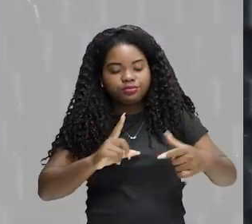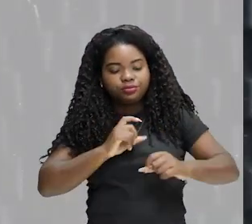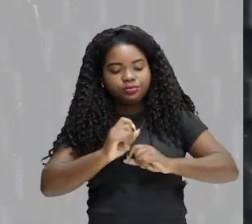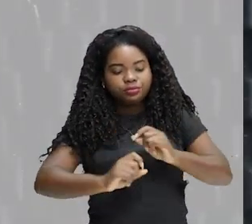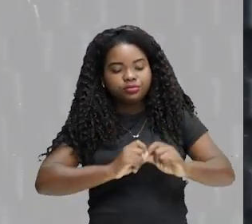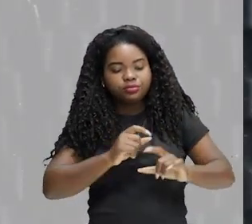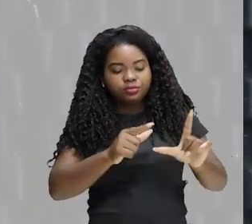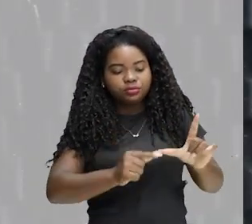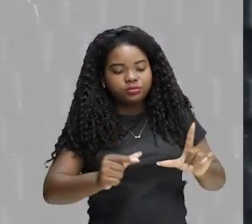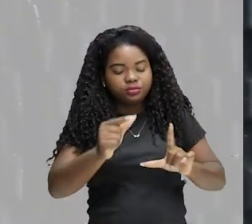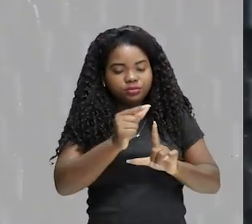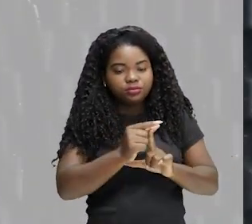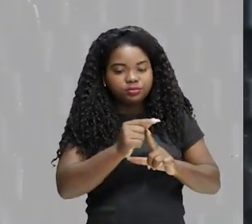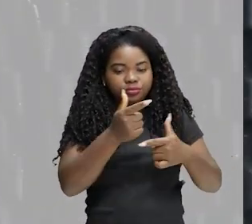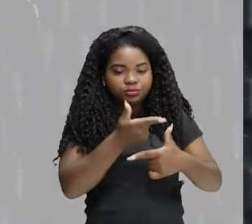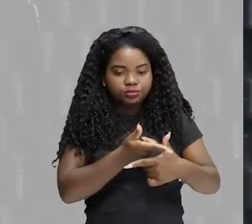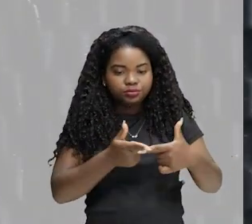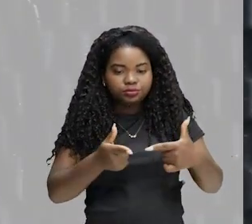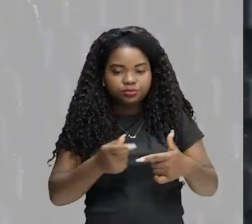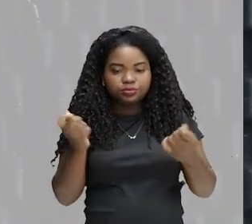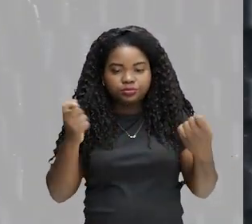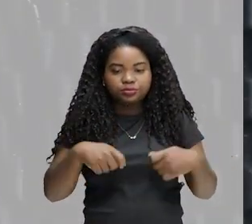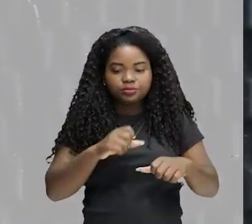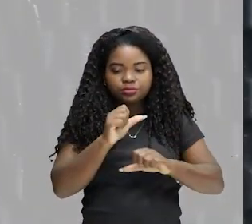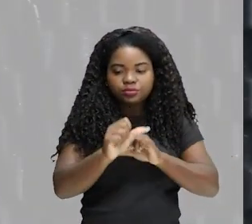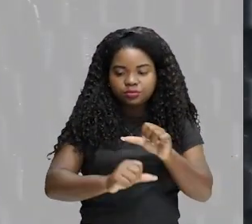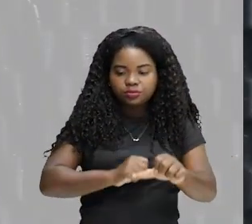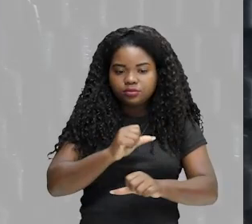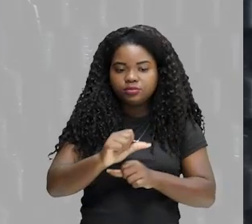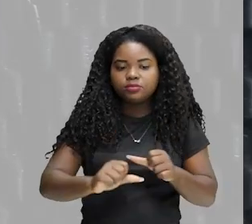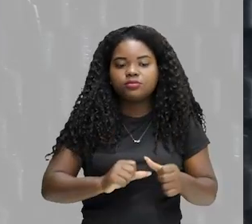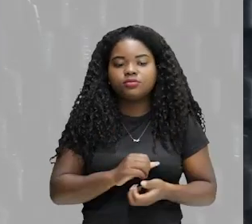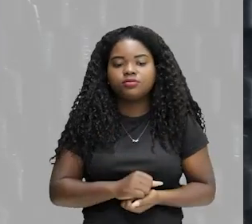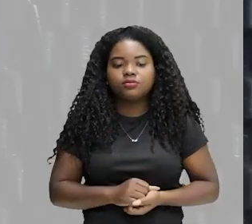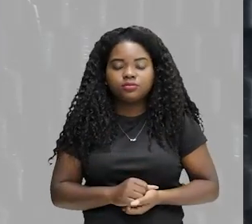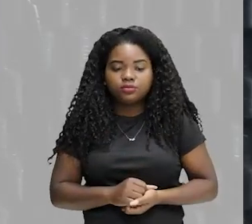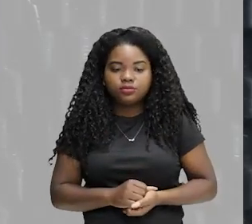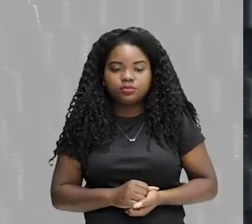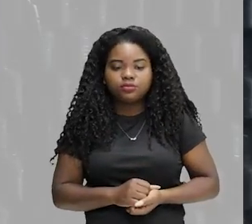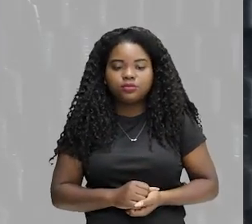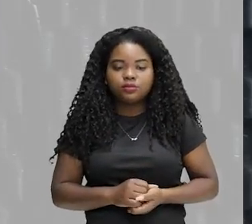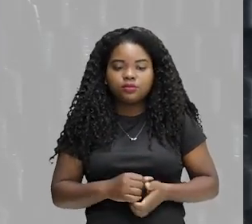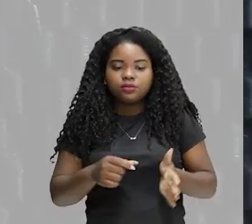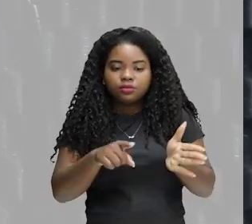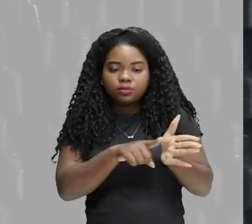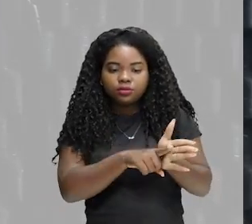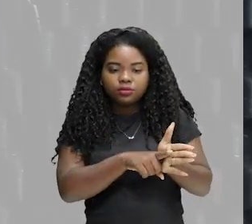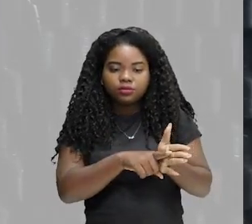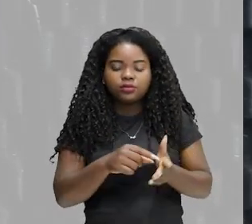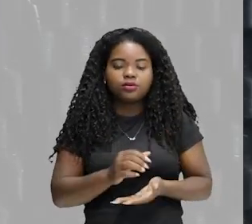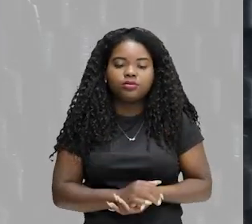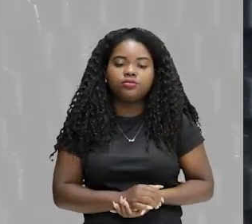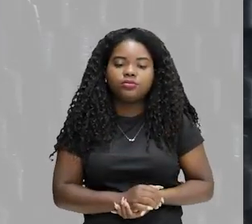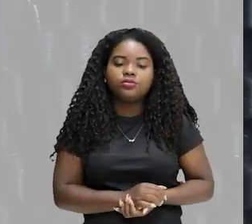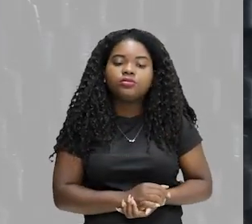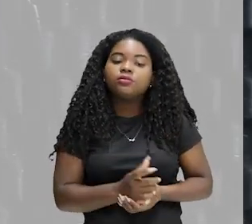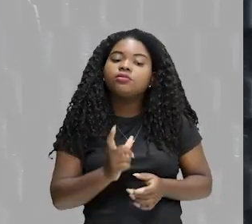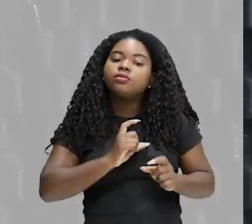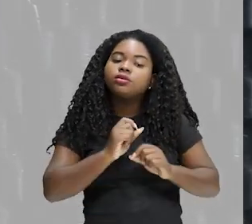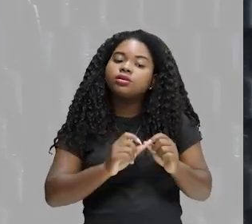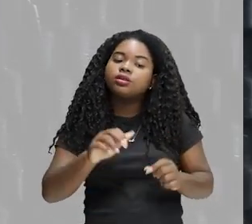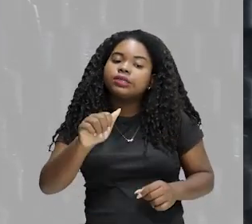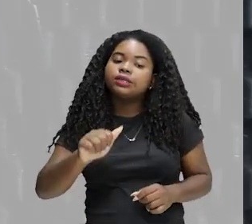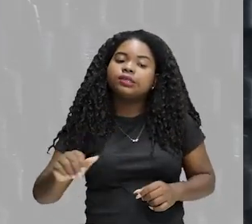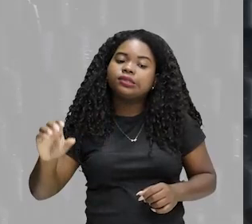log de uma divisão, isso pode ser transformado, tá, numa subtração. E como eu tenho esse A0